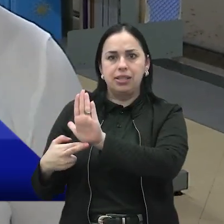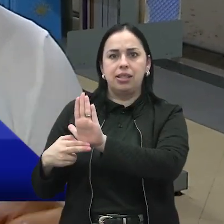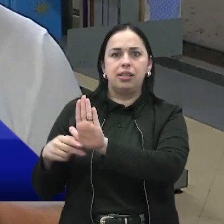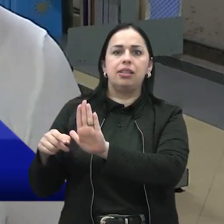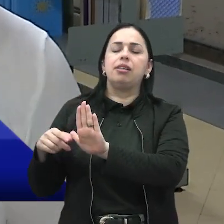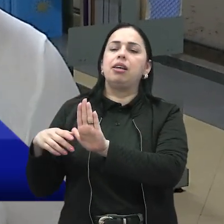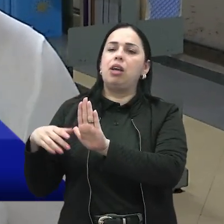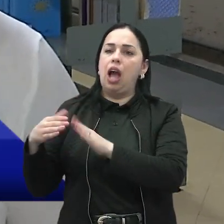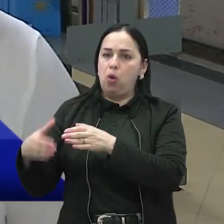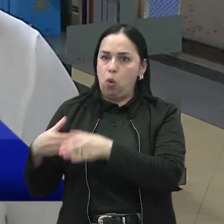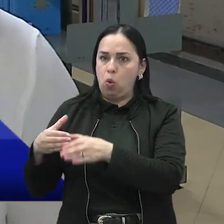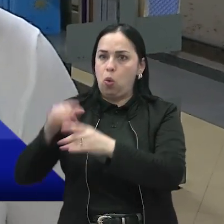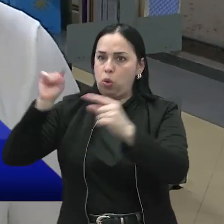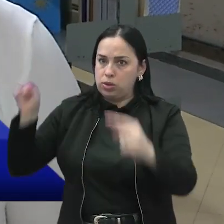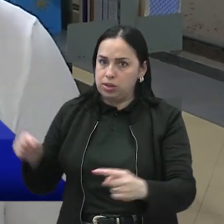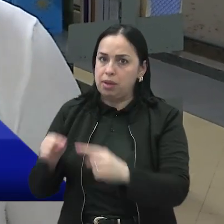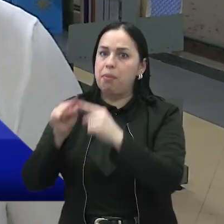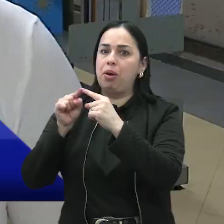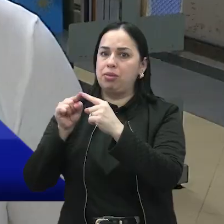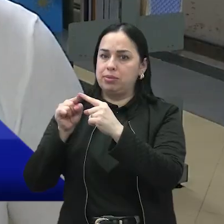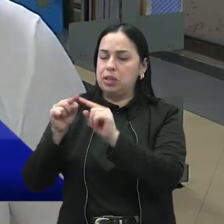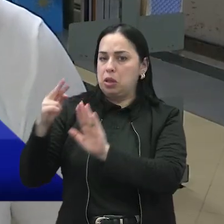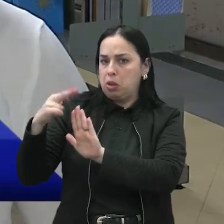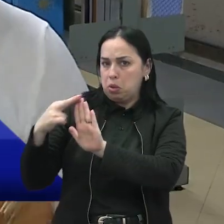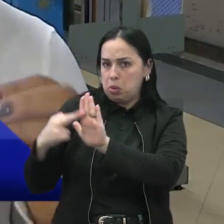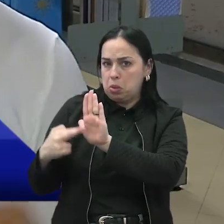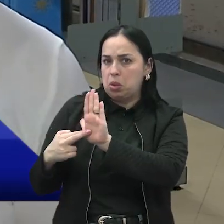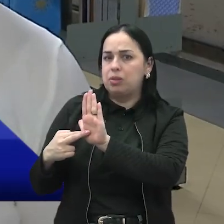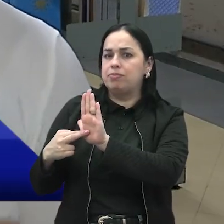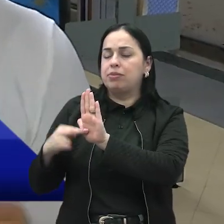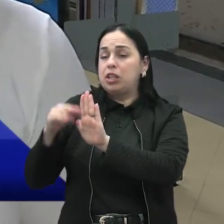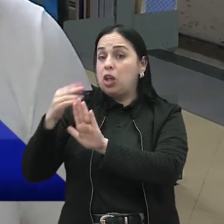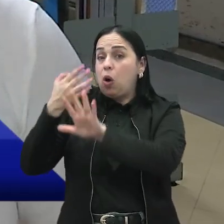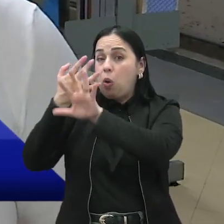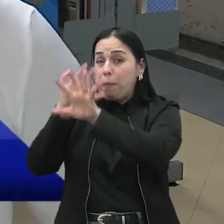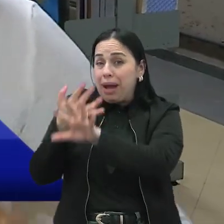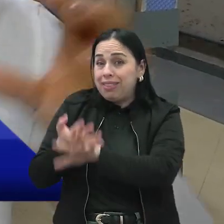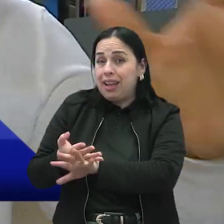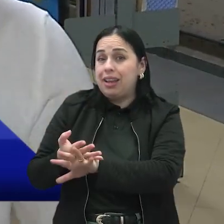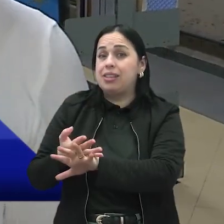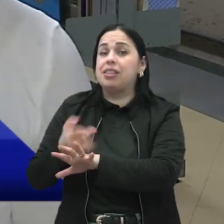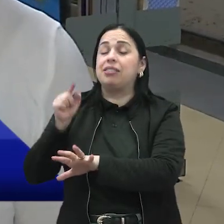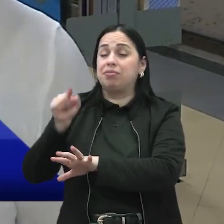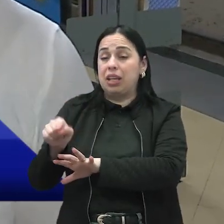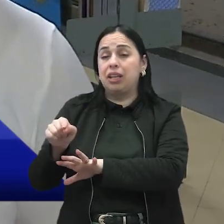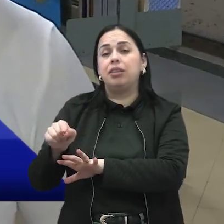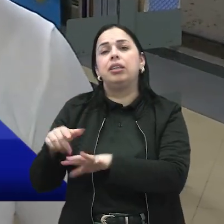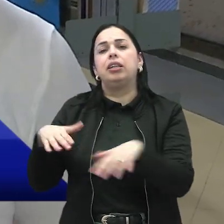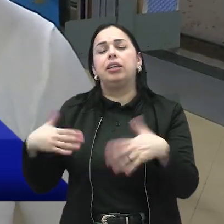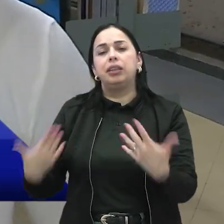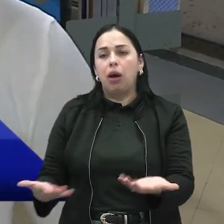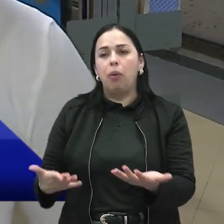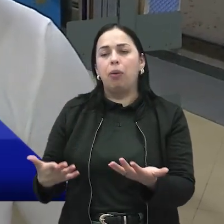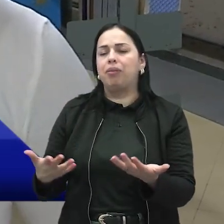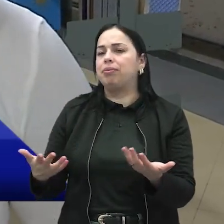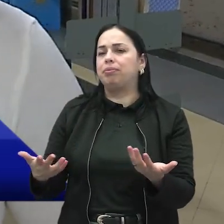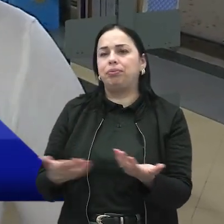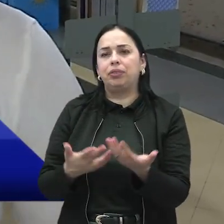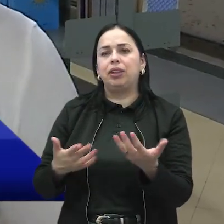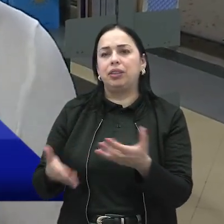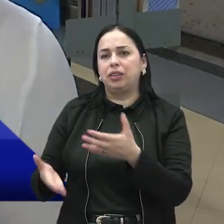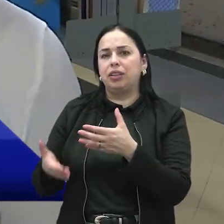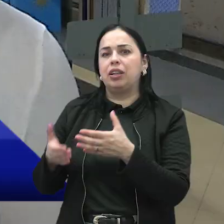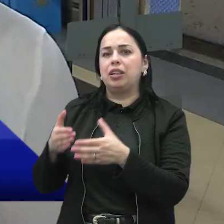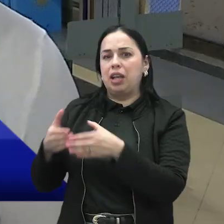obedecer às diretrizes, ou seja, a prova é baseada nas diretrizes curriculares das licenciaturas. Então você